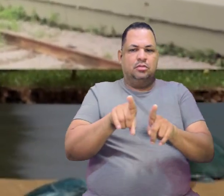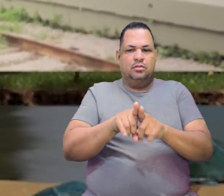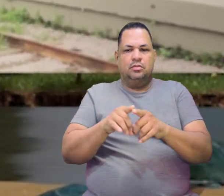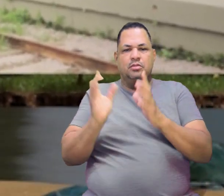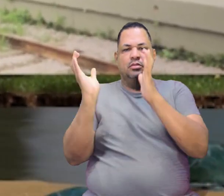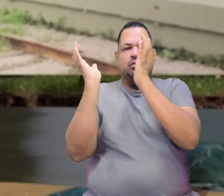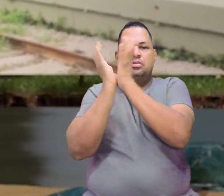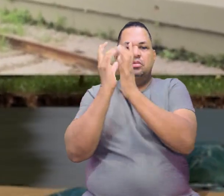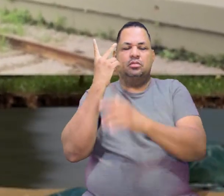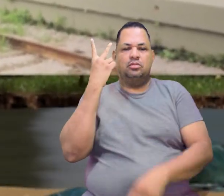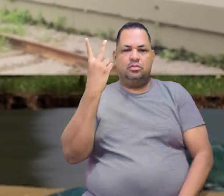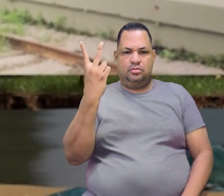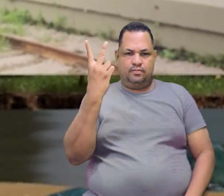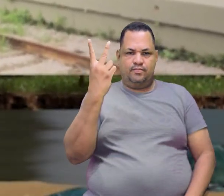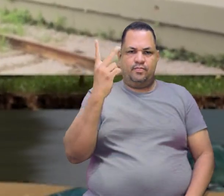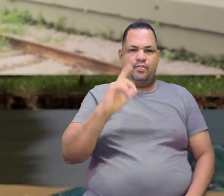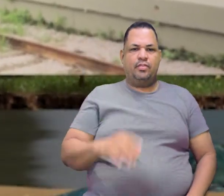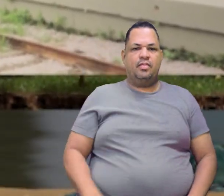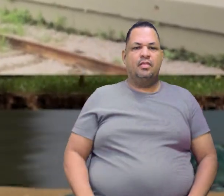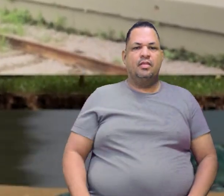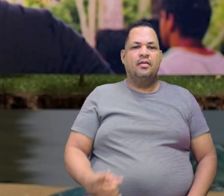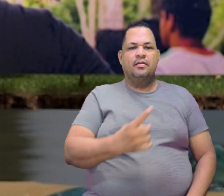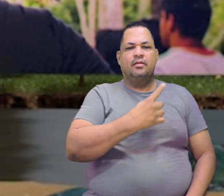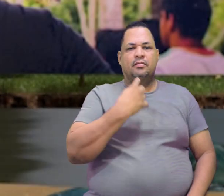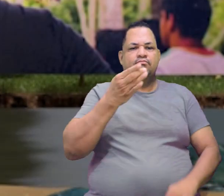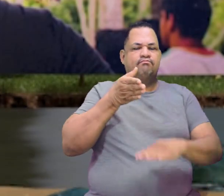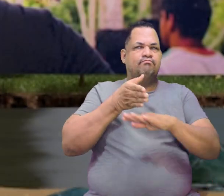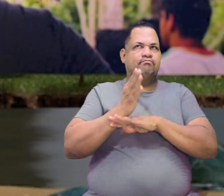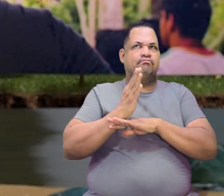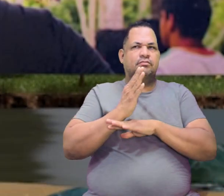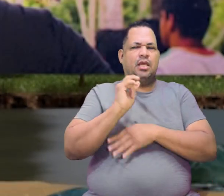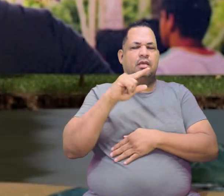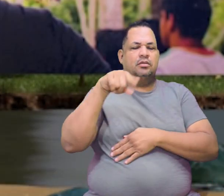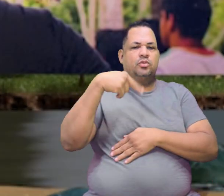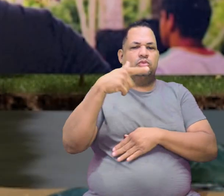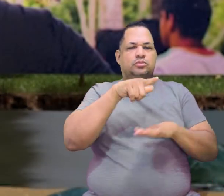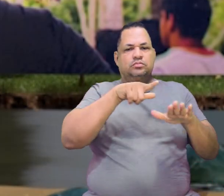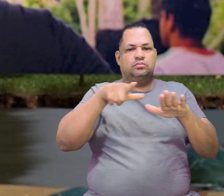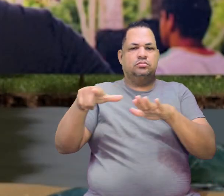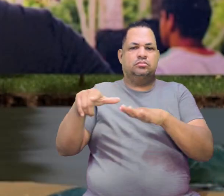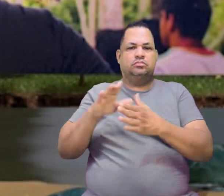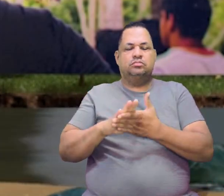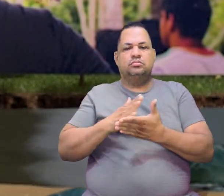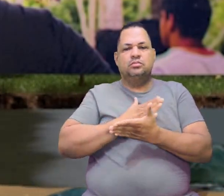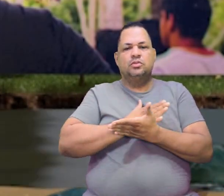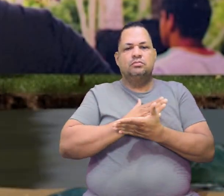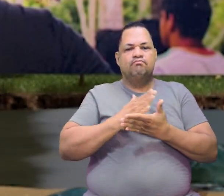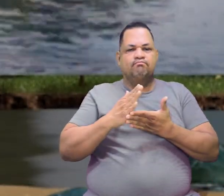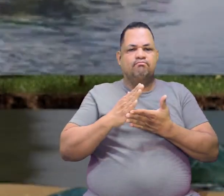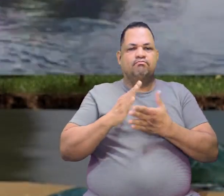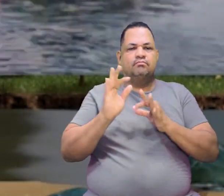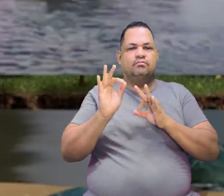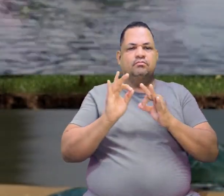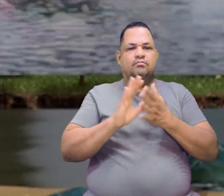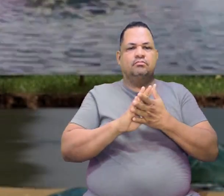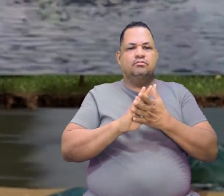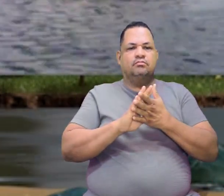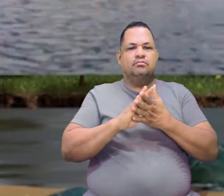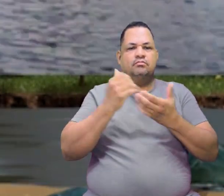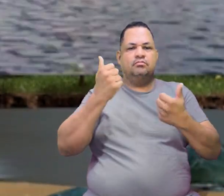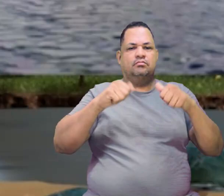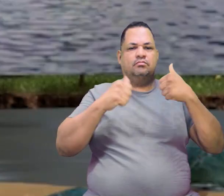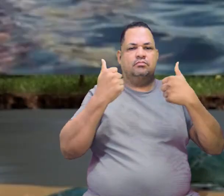unidade 2, tá bom? Nós já entramos. Da semana que vem, nós já estamos partindo aí para fazer